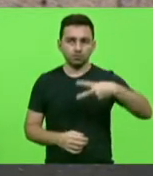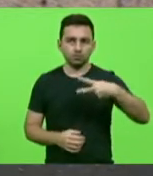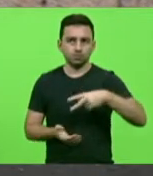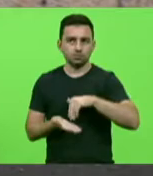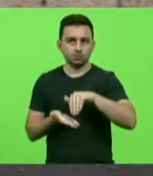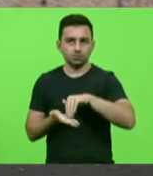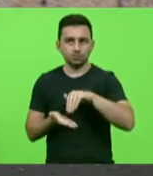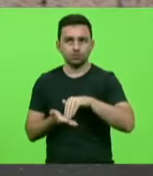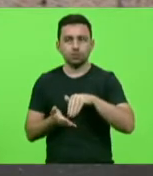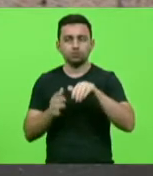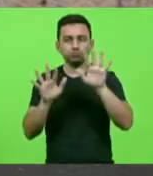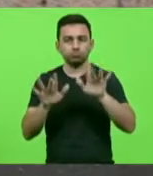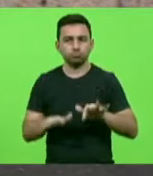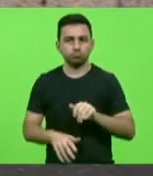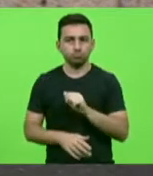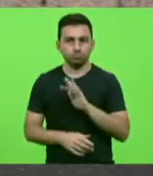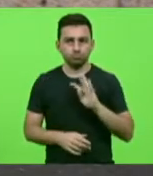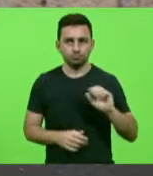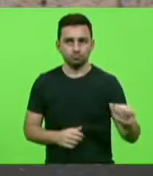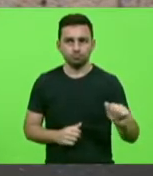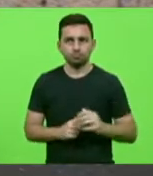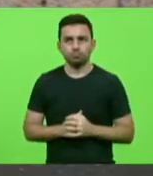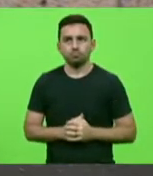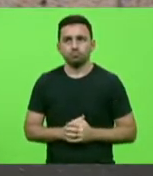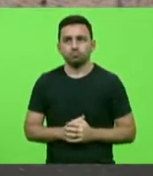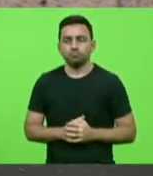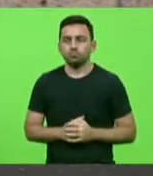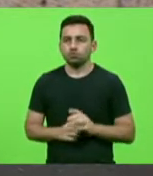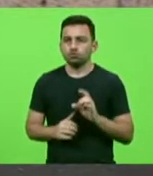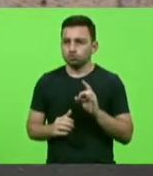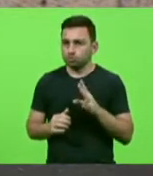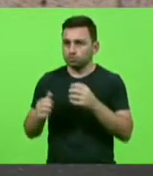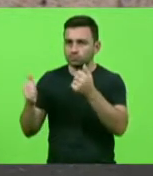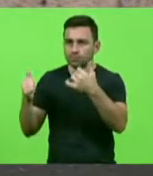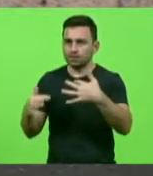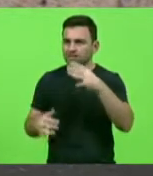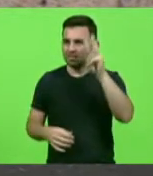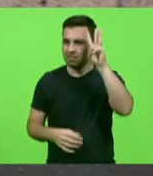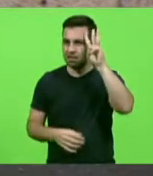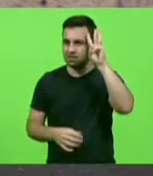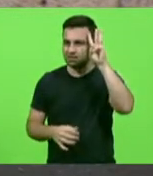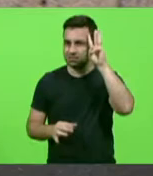presente ata. É, apenas uma observação, senhor presidente, não seria terça-feira.